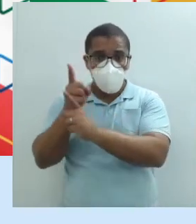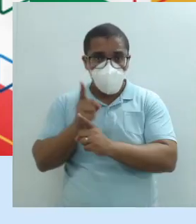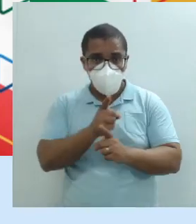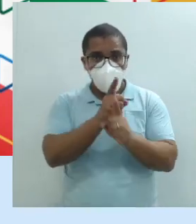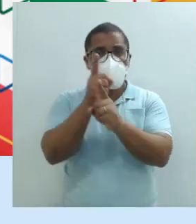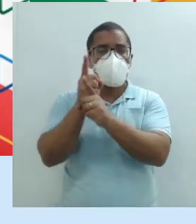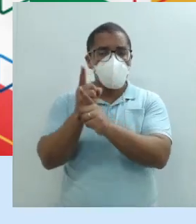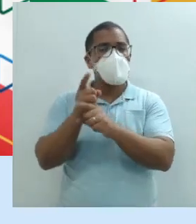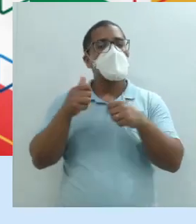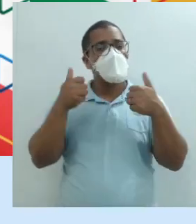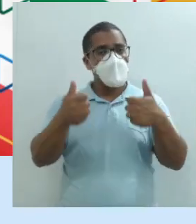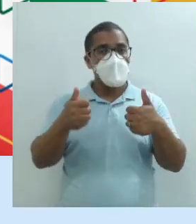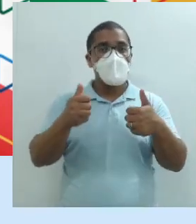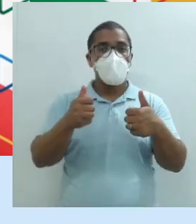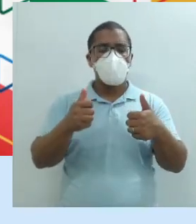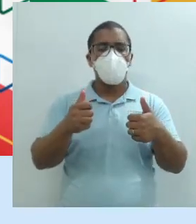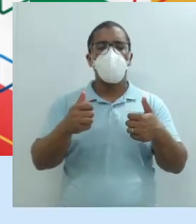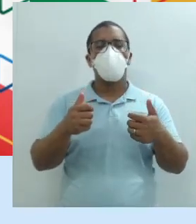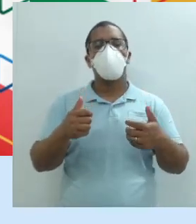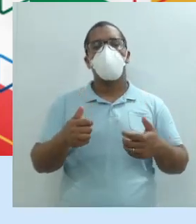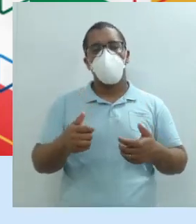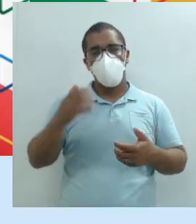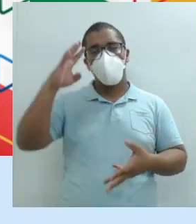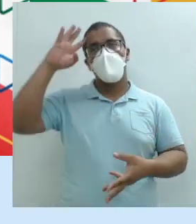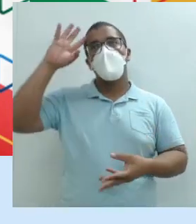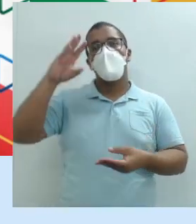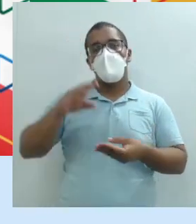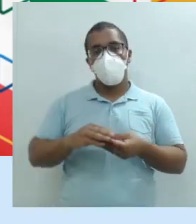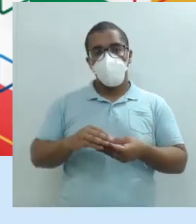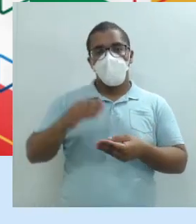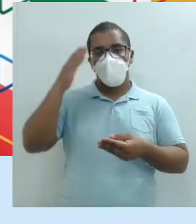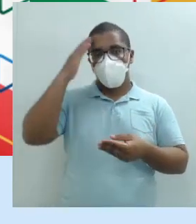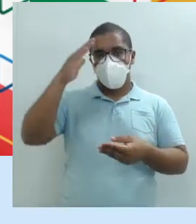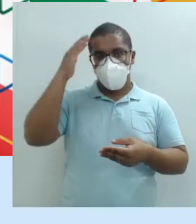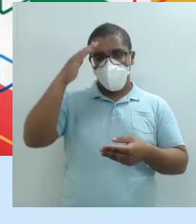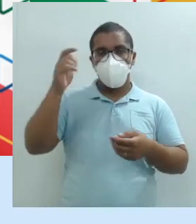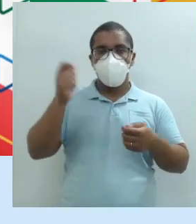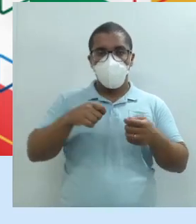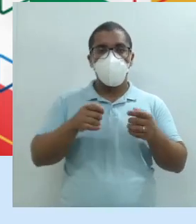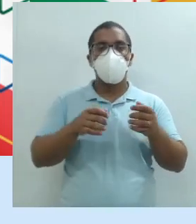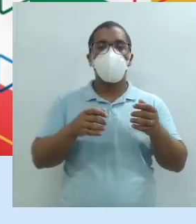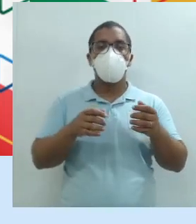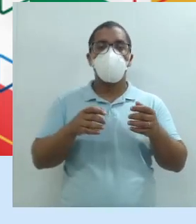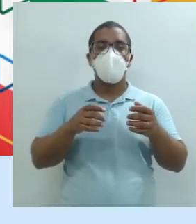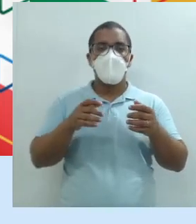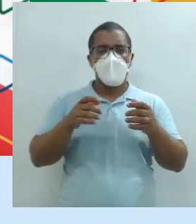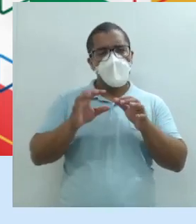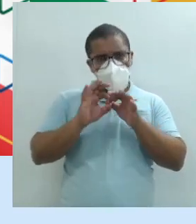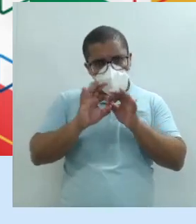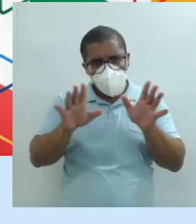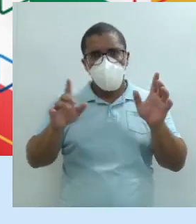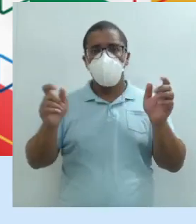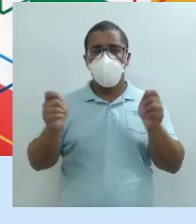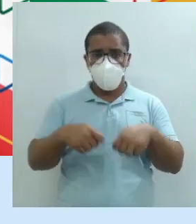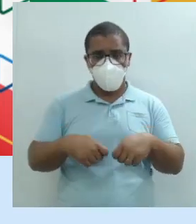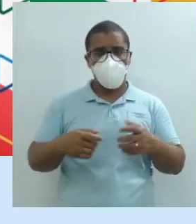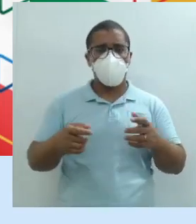suas produções. Então faz sentido a gente ser mais acessível, mais